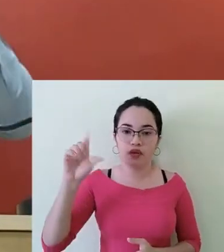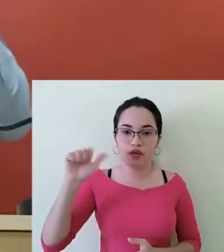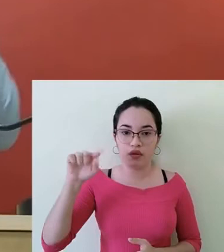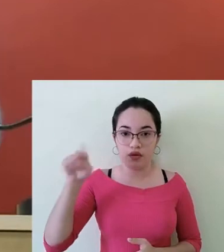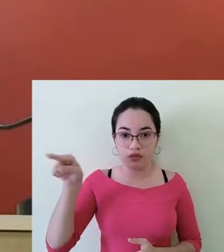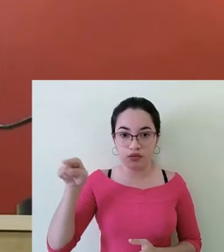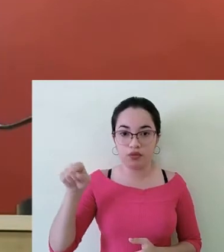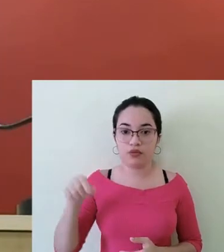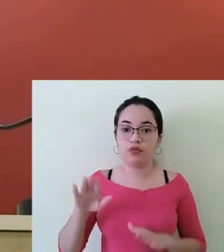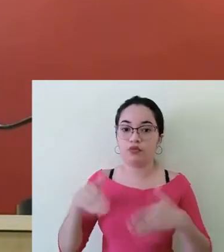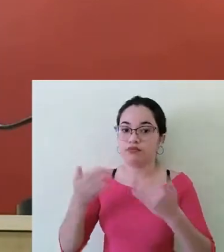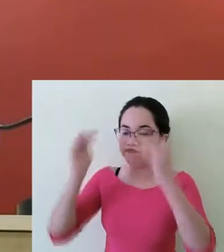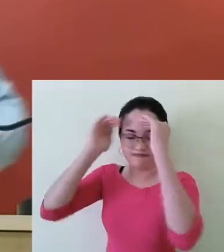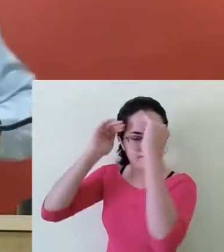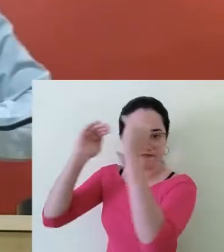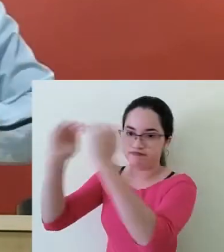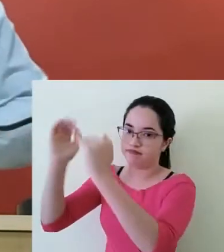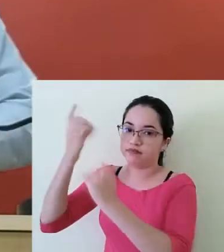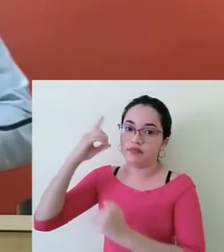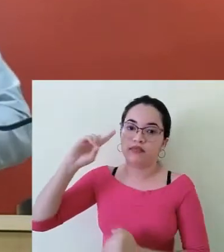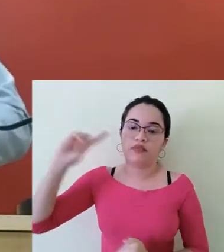Adão, ao desobedecer a Deus,